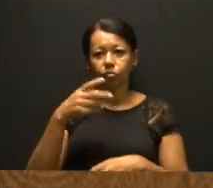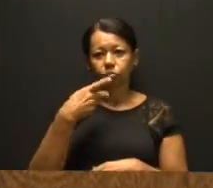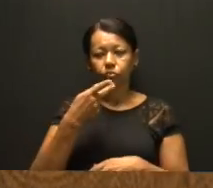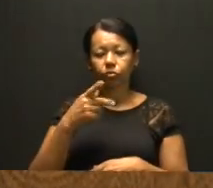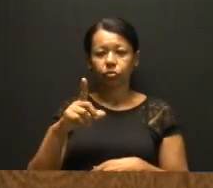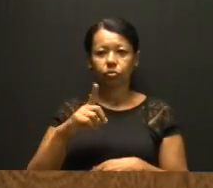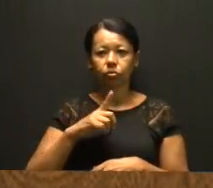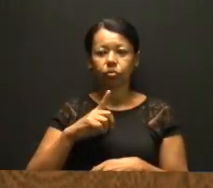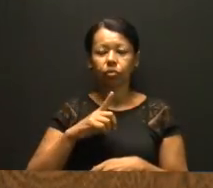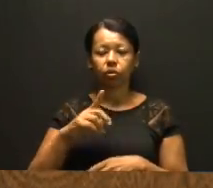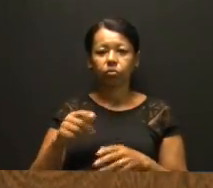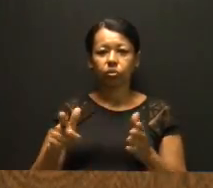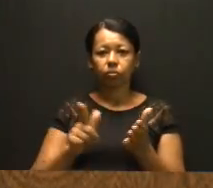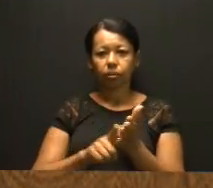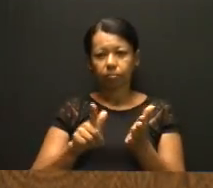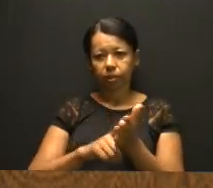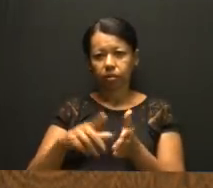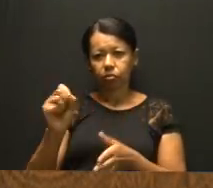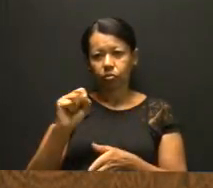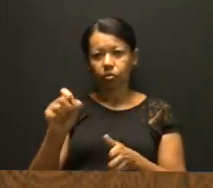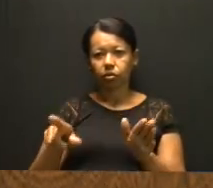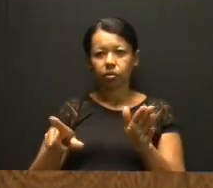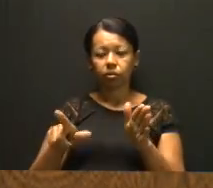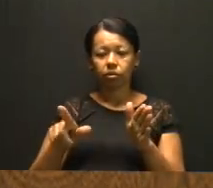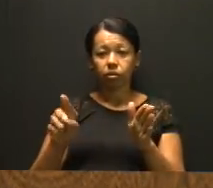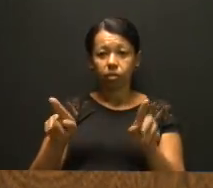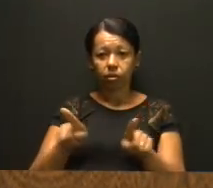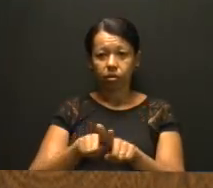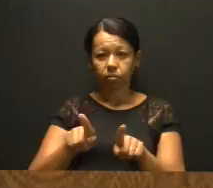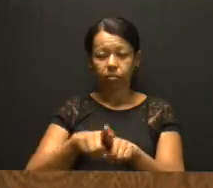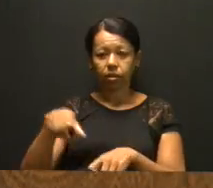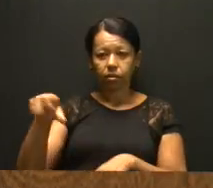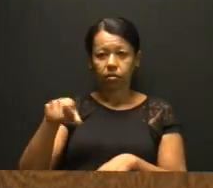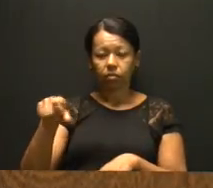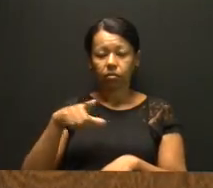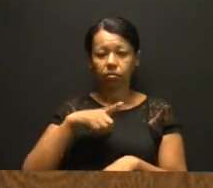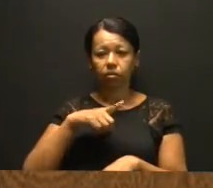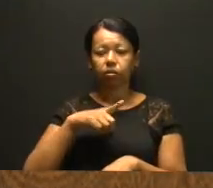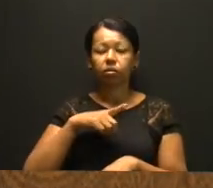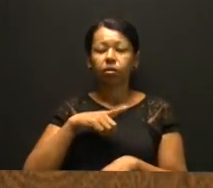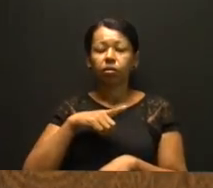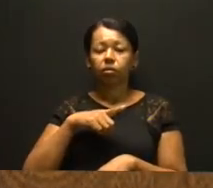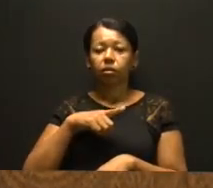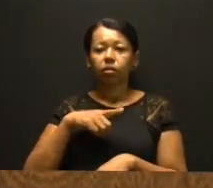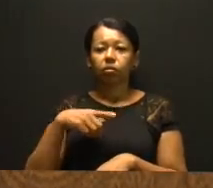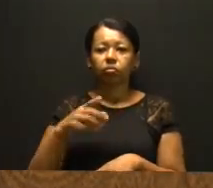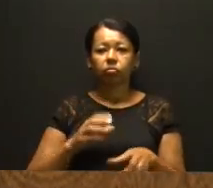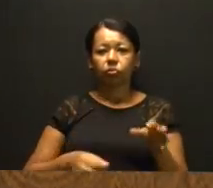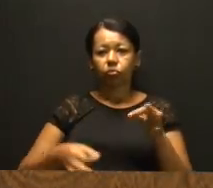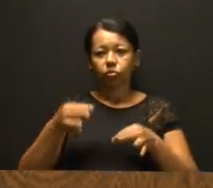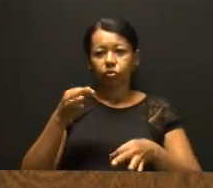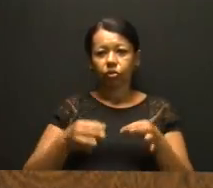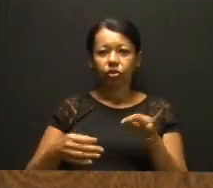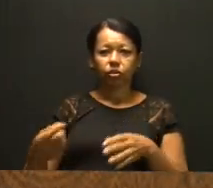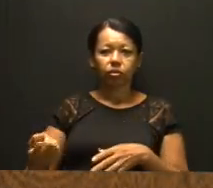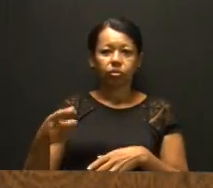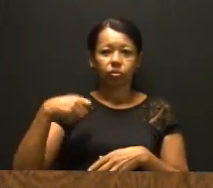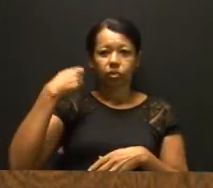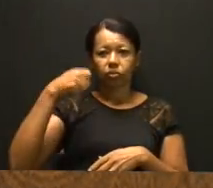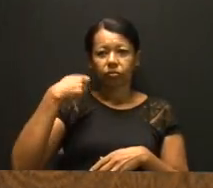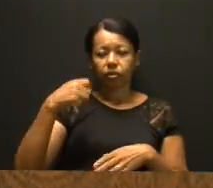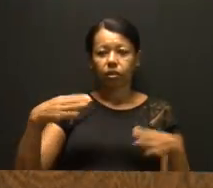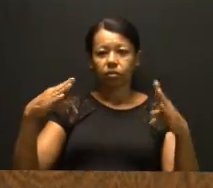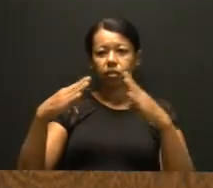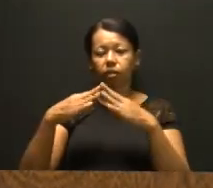matéria. As folhas 8 e 9 encontra-se o parecer da douta Procuradoria Jurídica da Casa, que